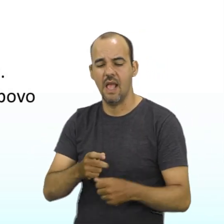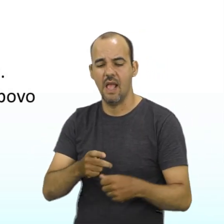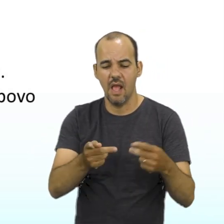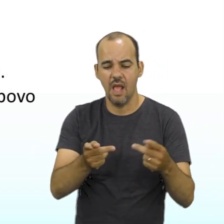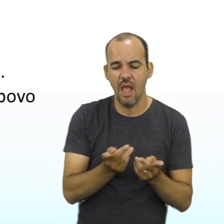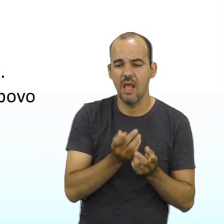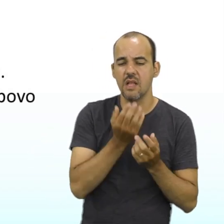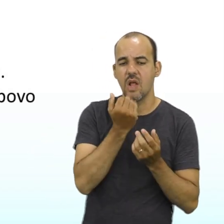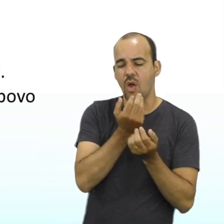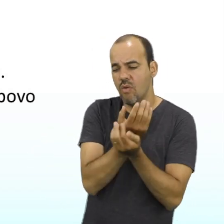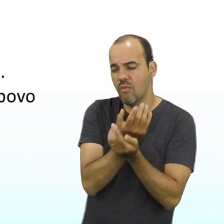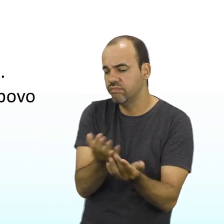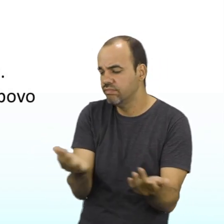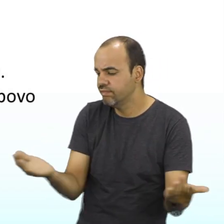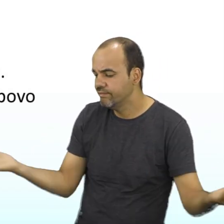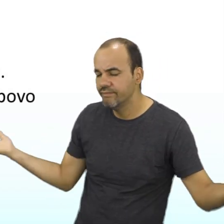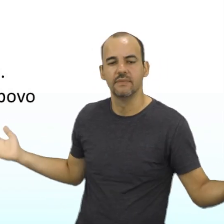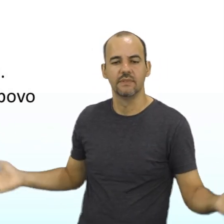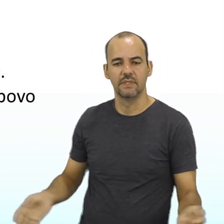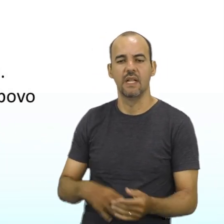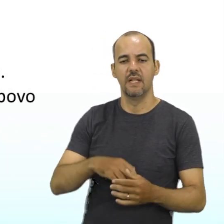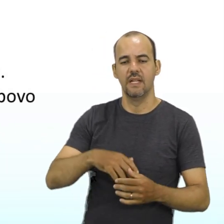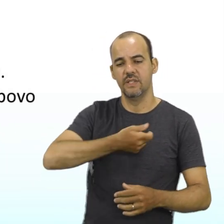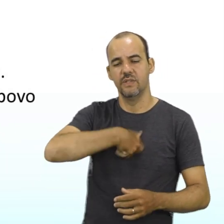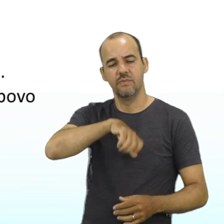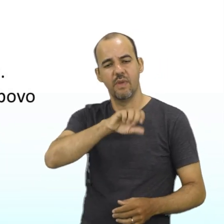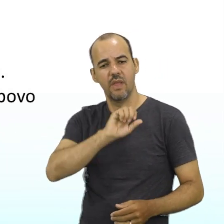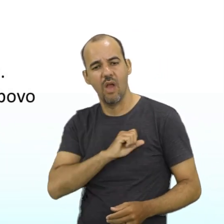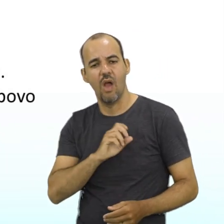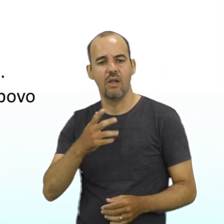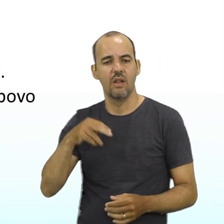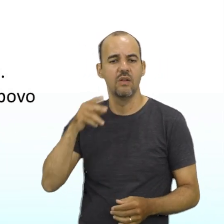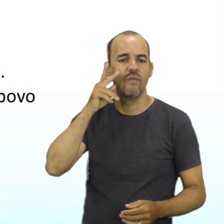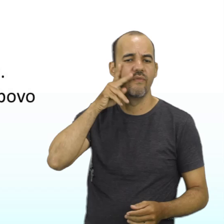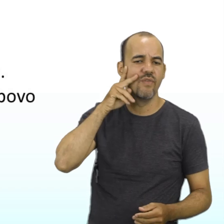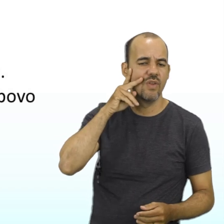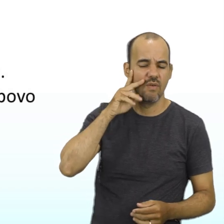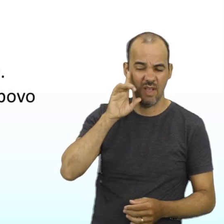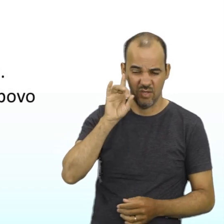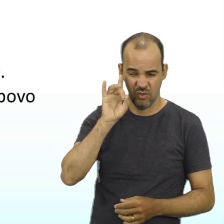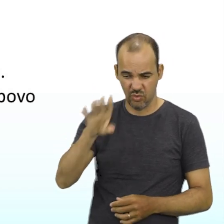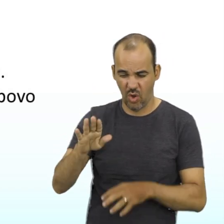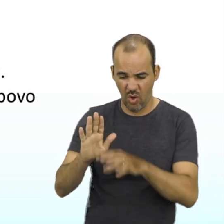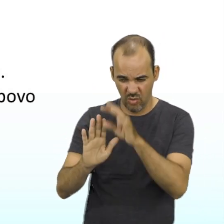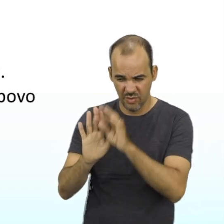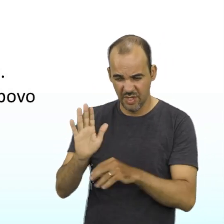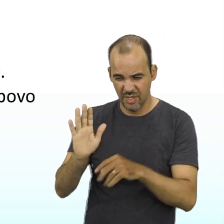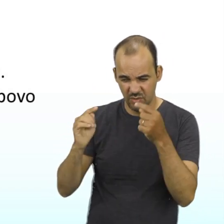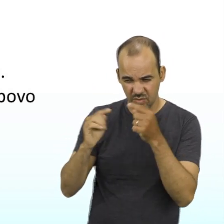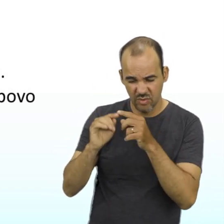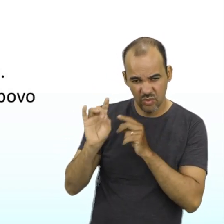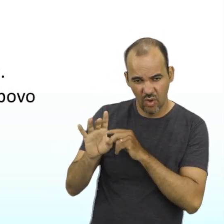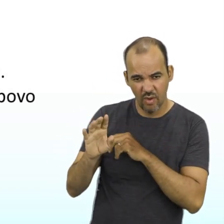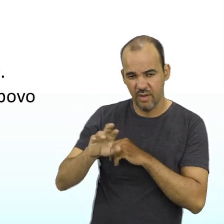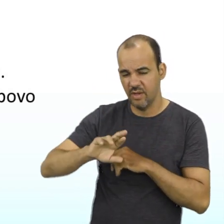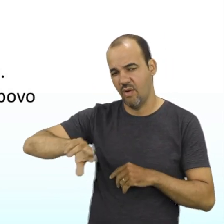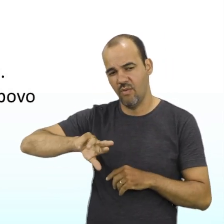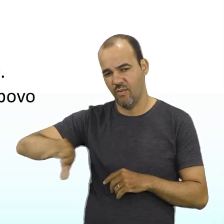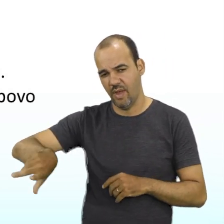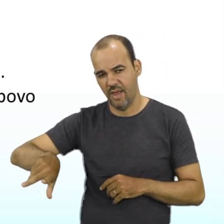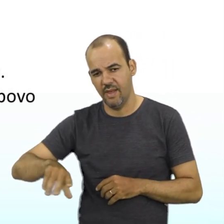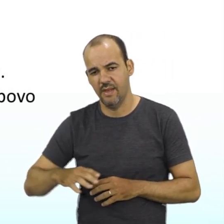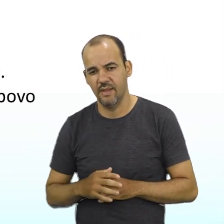pratos, né? Não só para comer, mas também fala dos vinhos. Mas não é só sobre isso, e o texto deixa muito claro quando